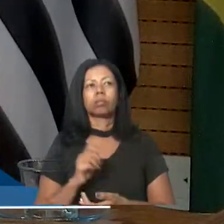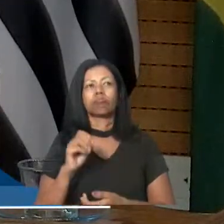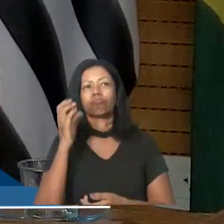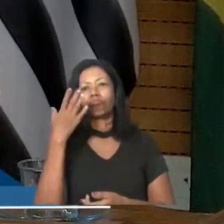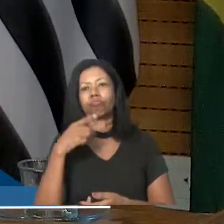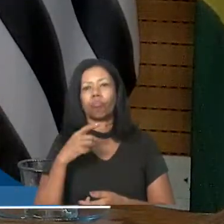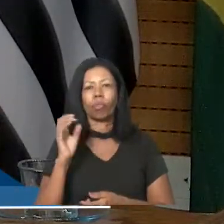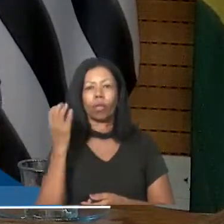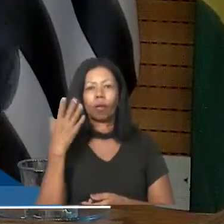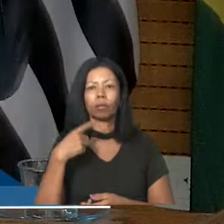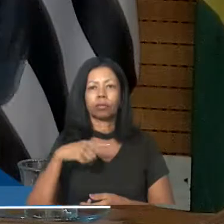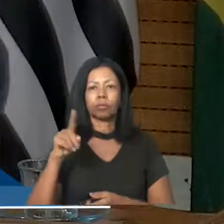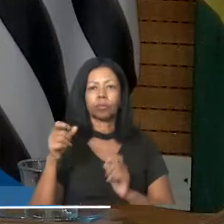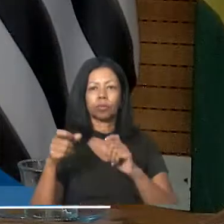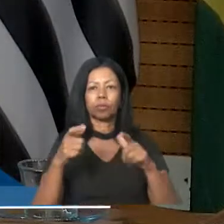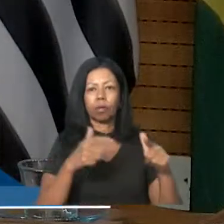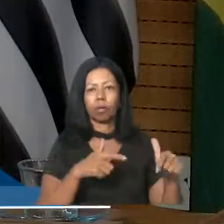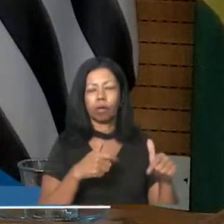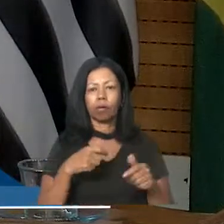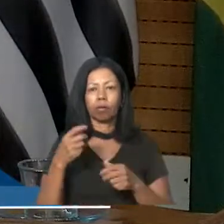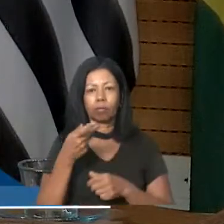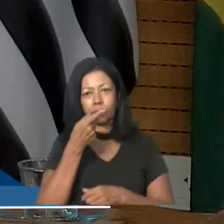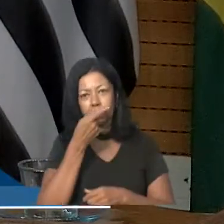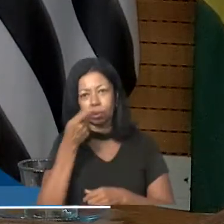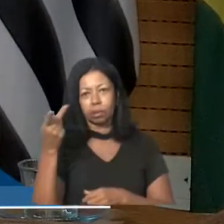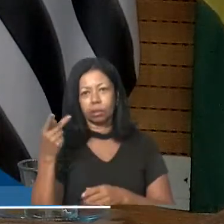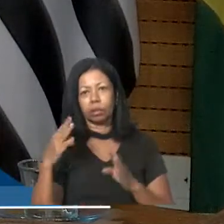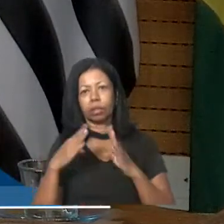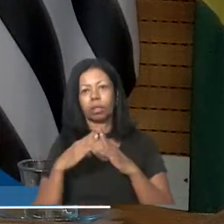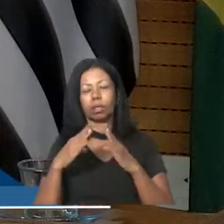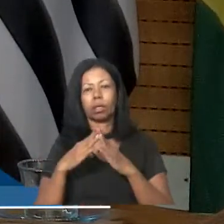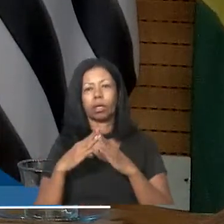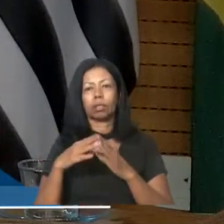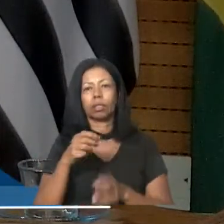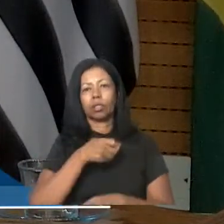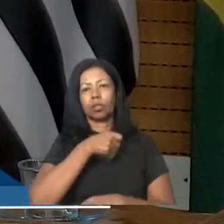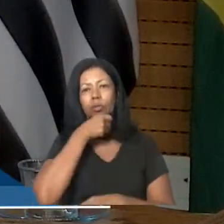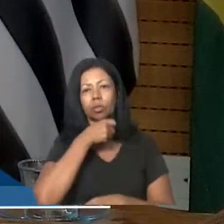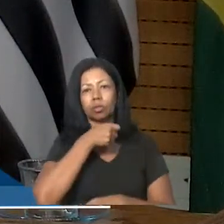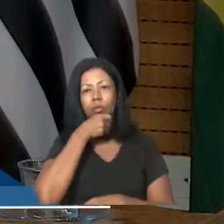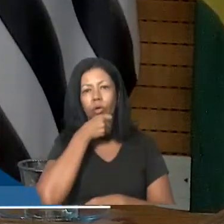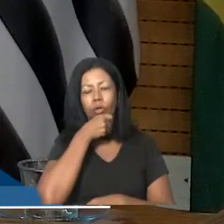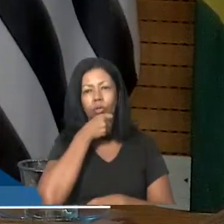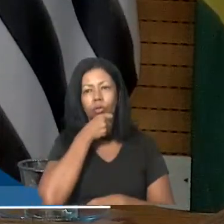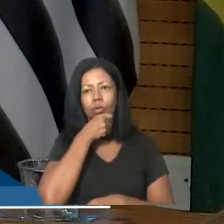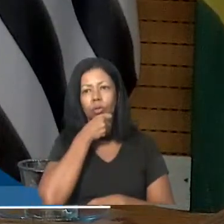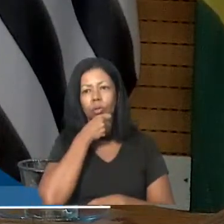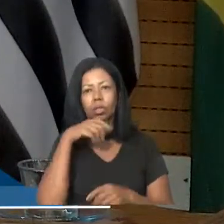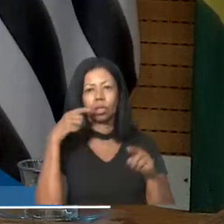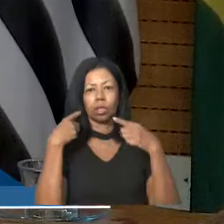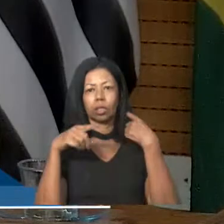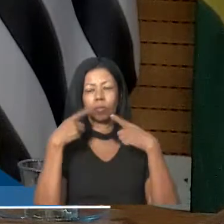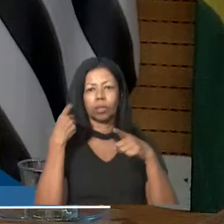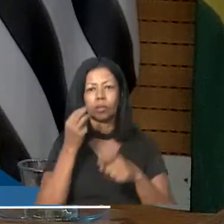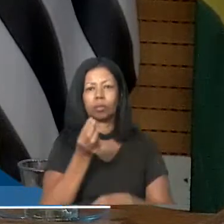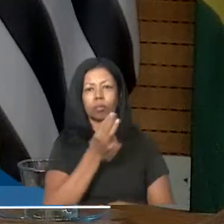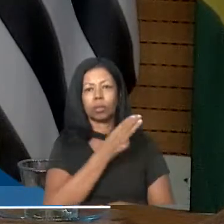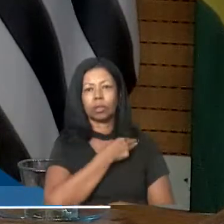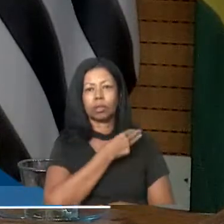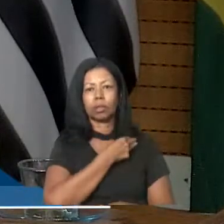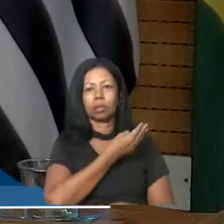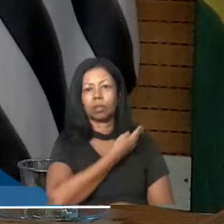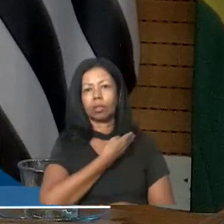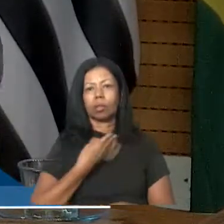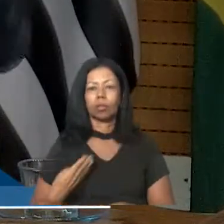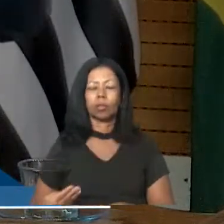nós estivemos em loco visitando aquela casa de acolhida dos idosos, e a denúncia do Ministério Público